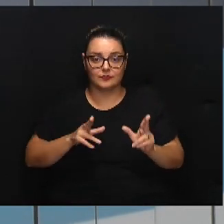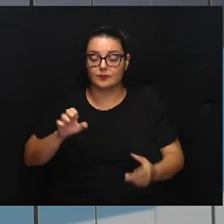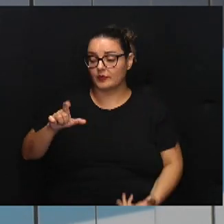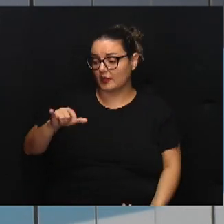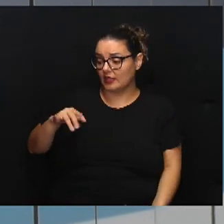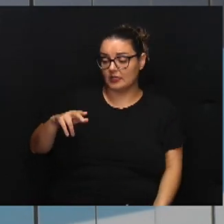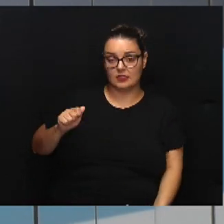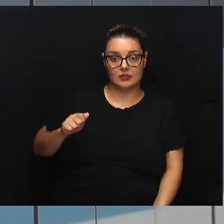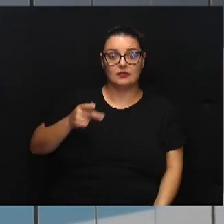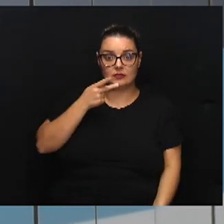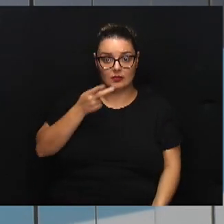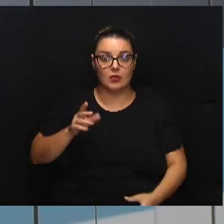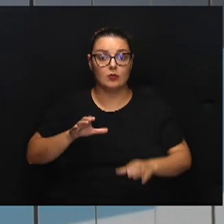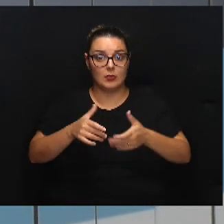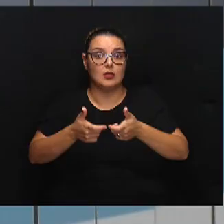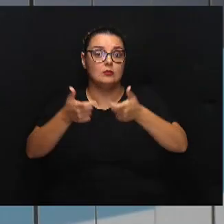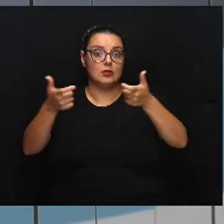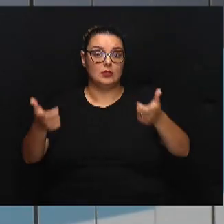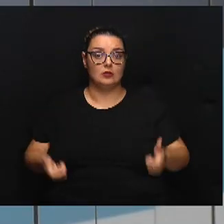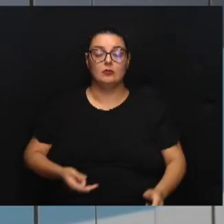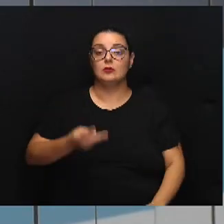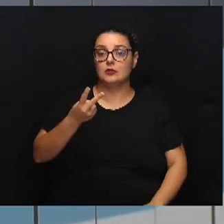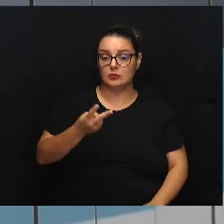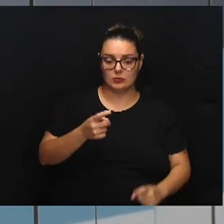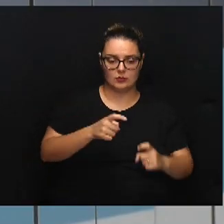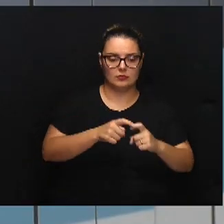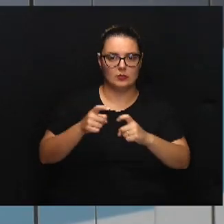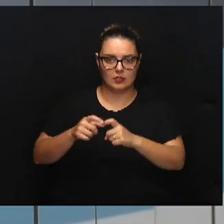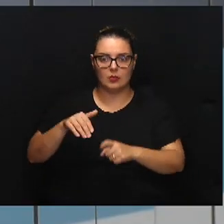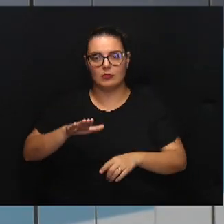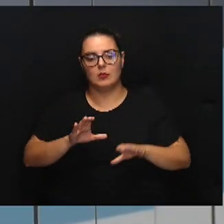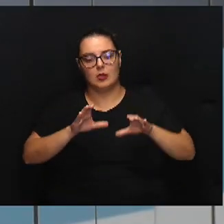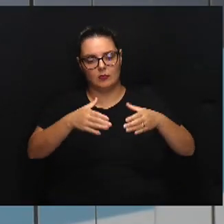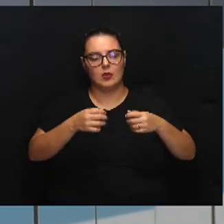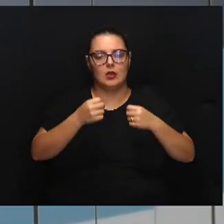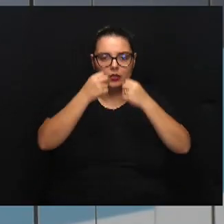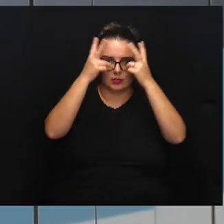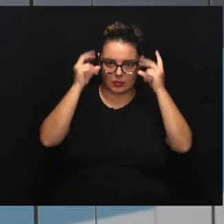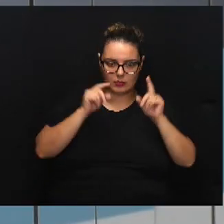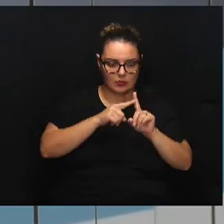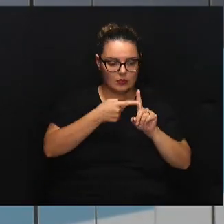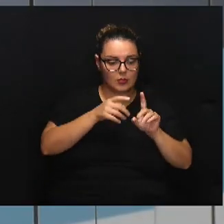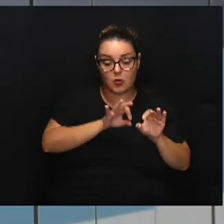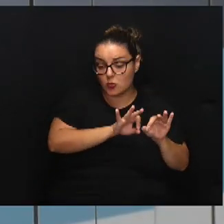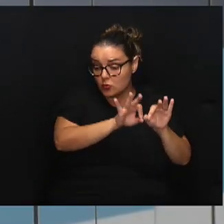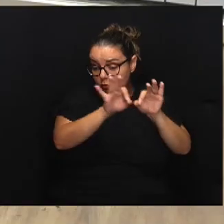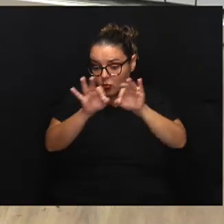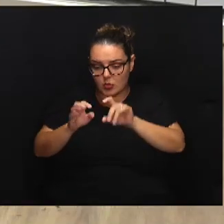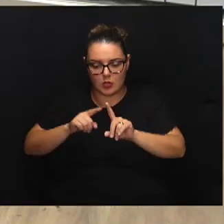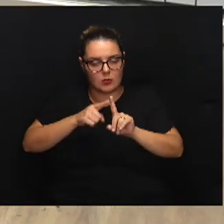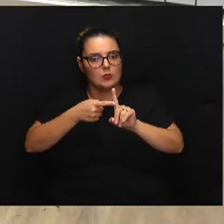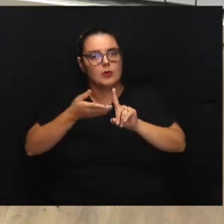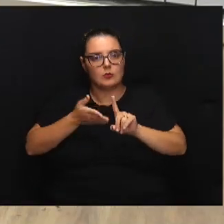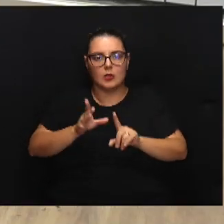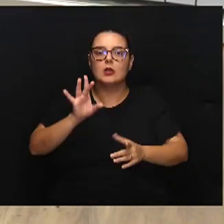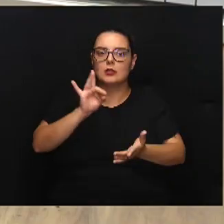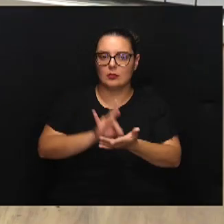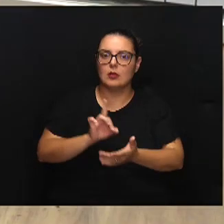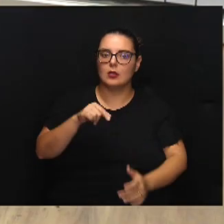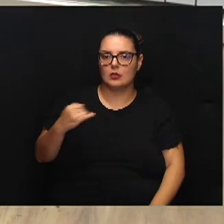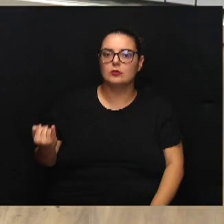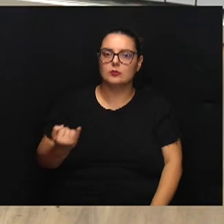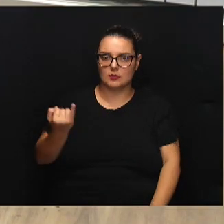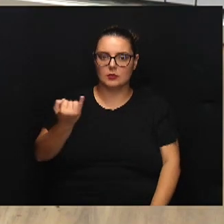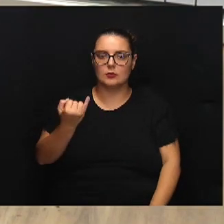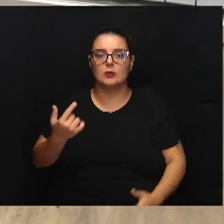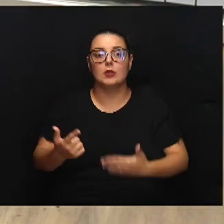uma equipe muito grande, foram 2 médicas, mais essa enfermeira obstétrica que acompanhou todo o parto. Então realmente é fundamental